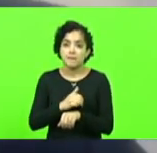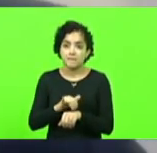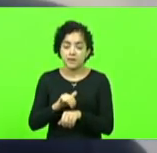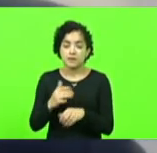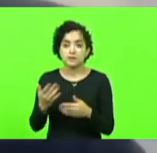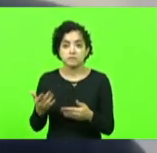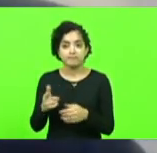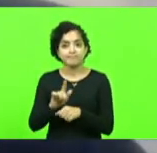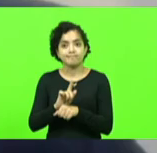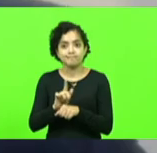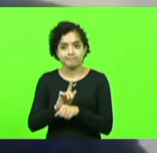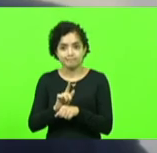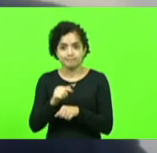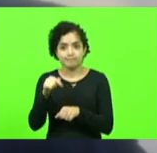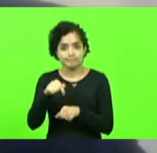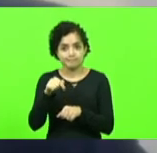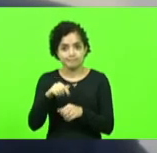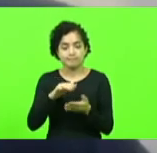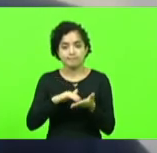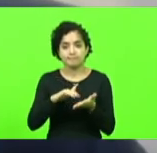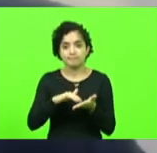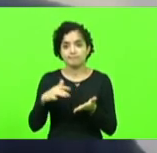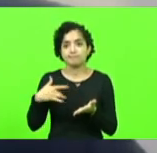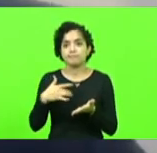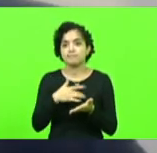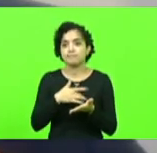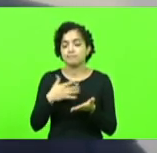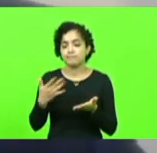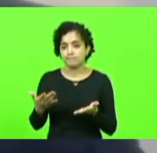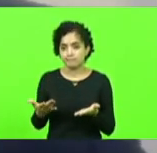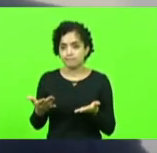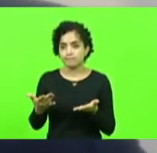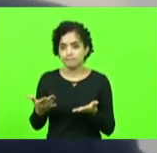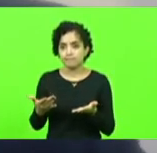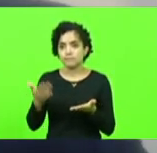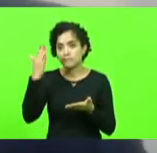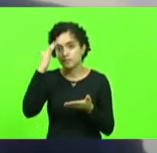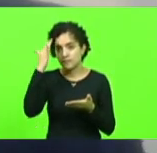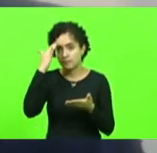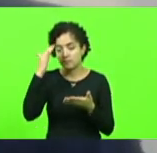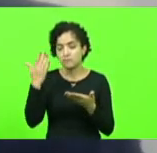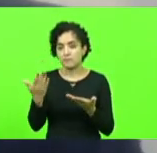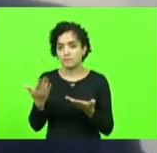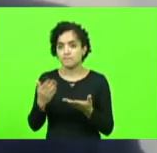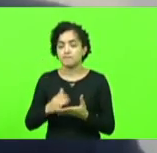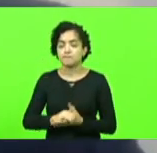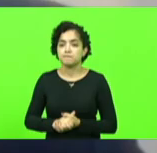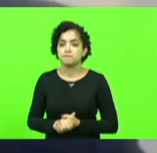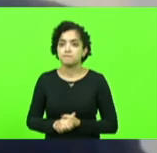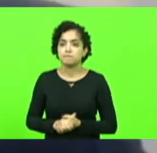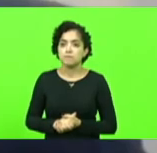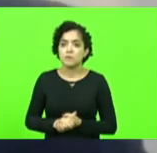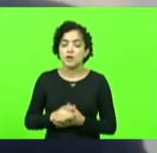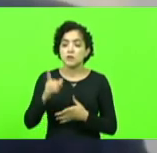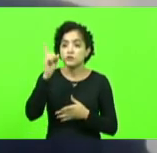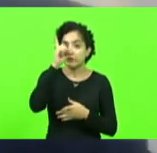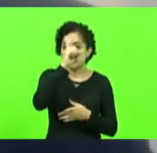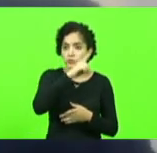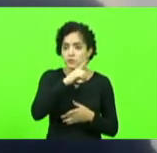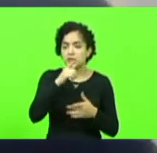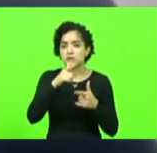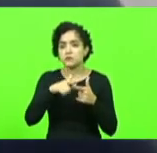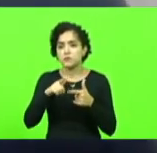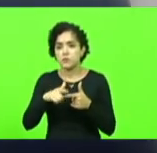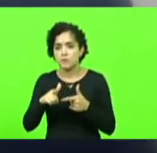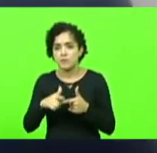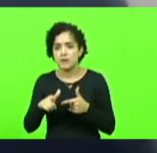aqui para a Secretaria de Estado da Saúde, para poder fazer o entendimento do todo, das dificuldades todas